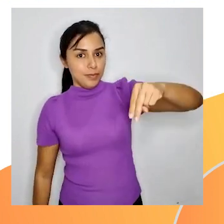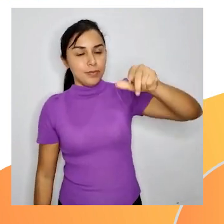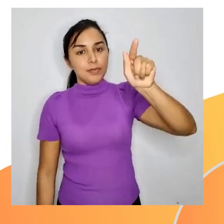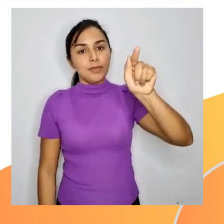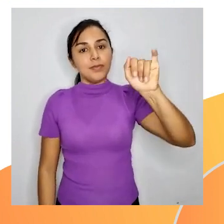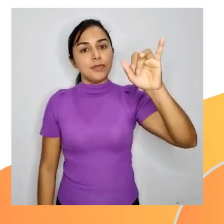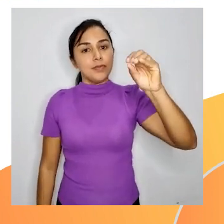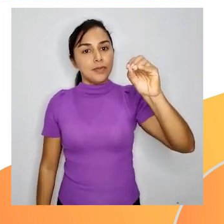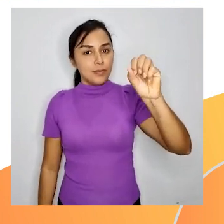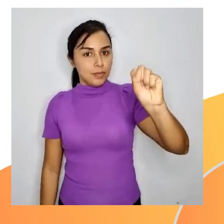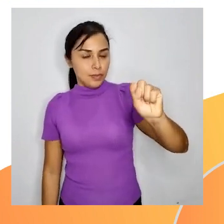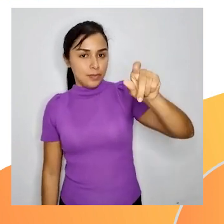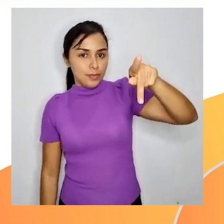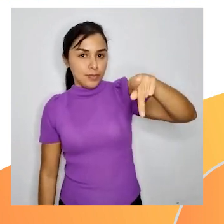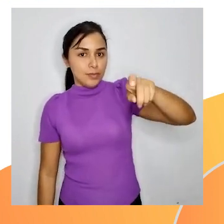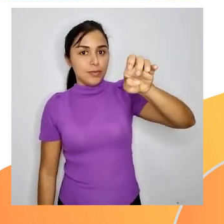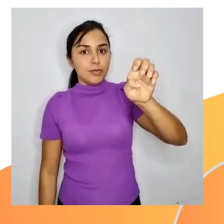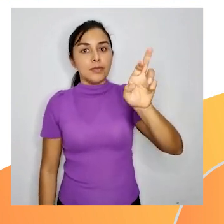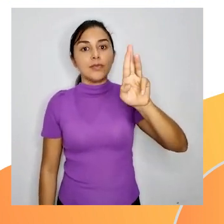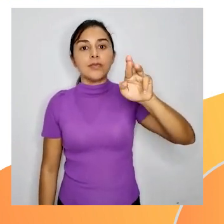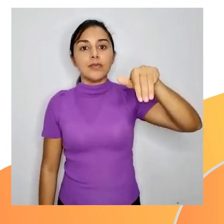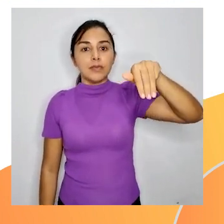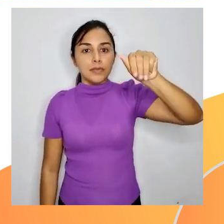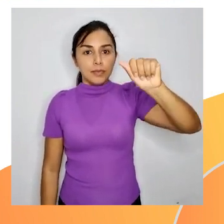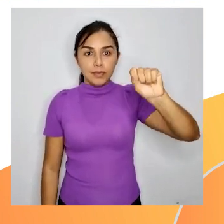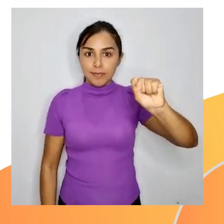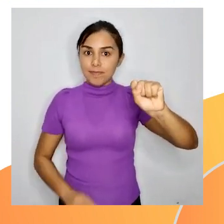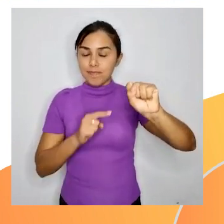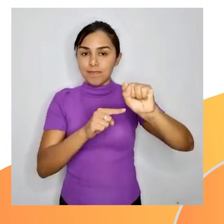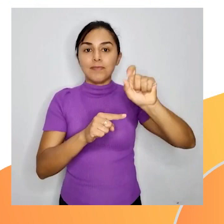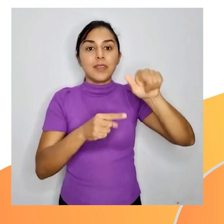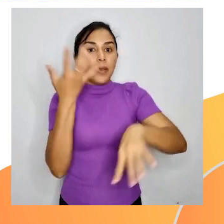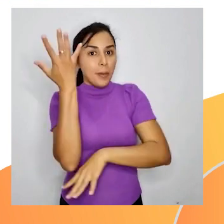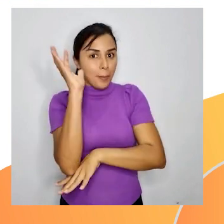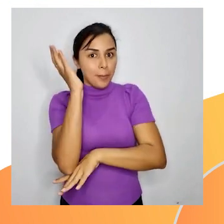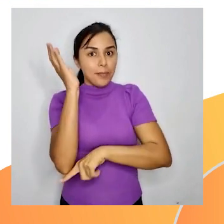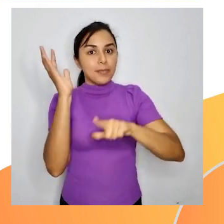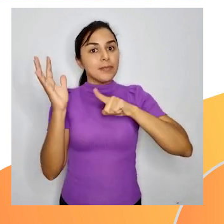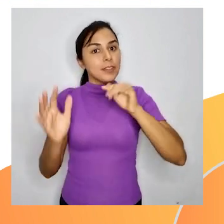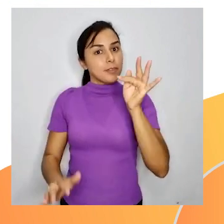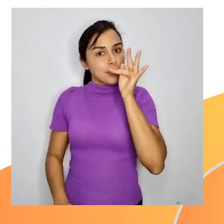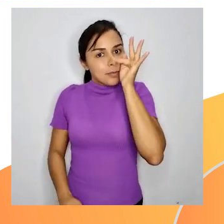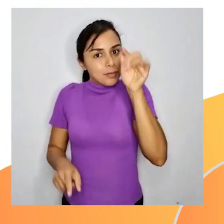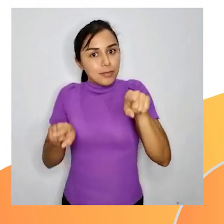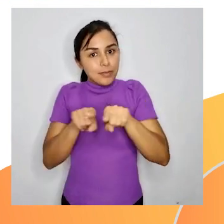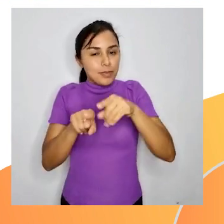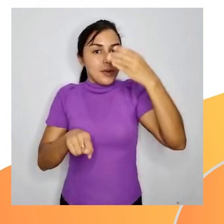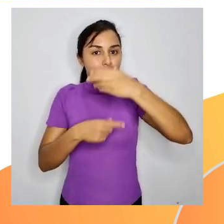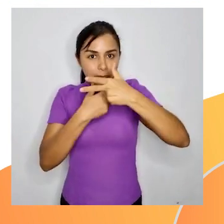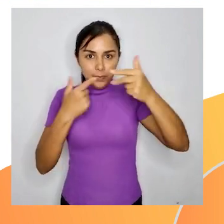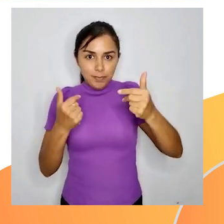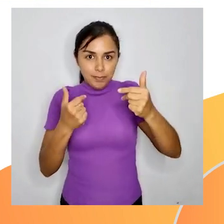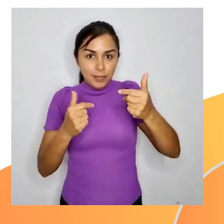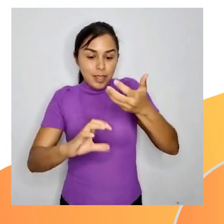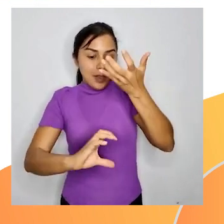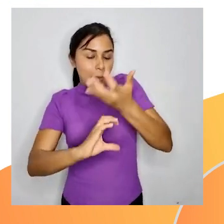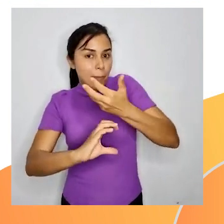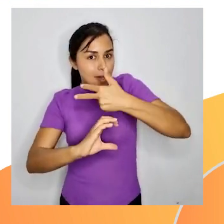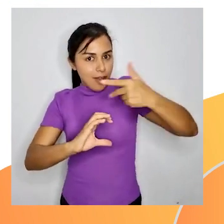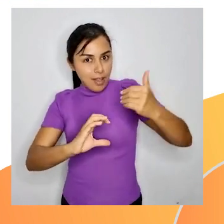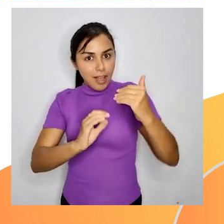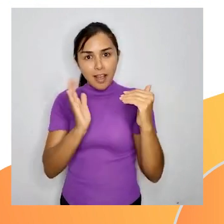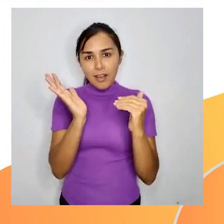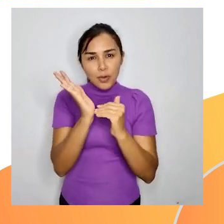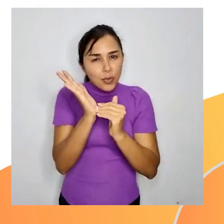aquelas plantas que apresentam flor e fruto. Na escala de evolução, é a última a ser formada. As angiospermas são as